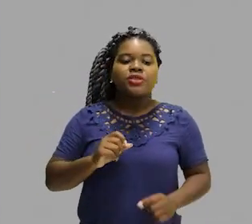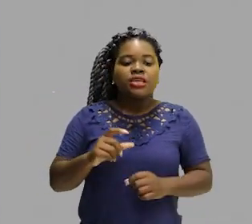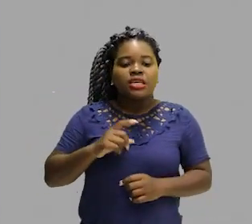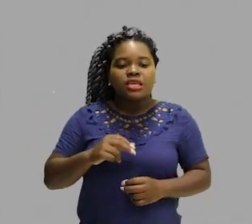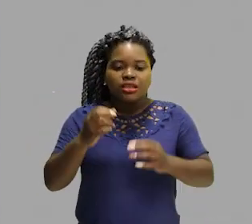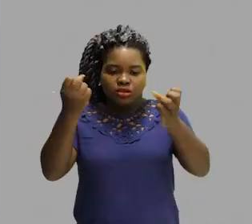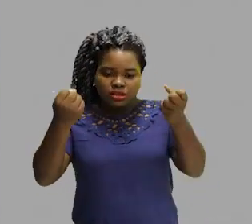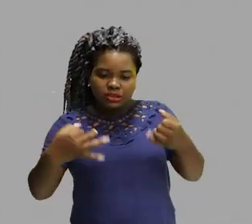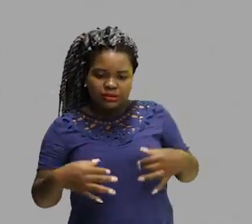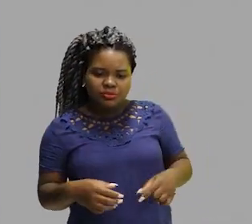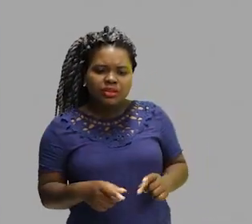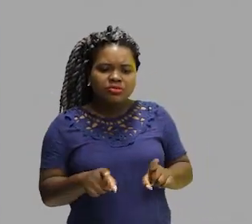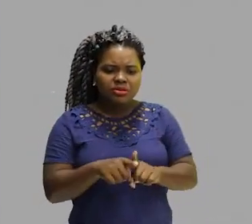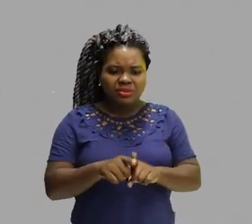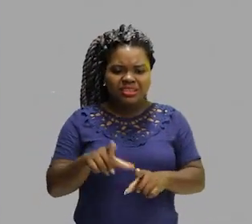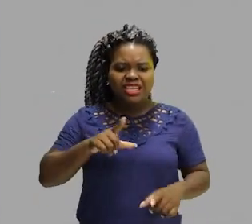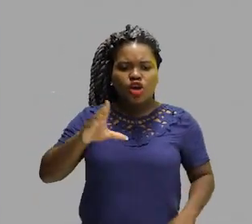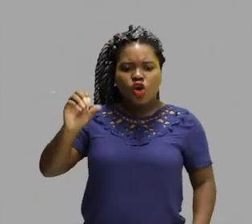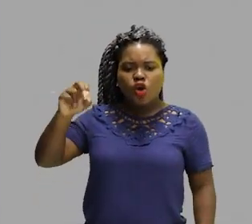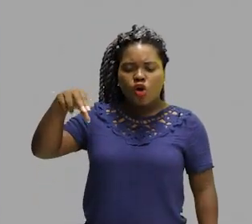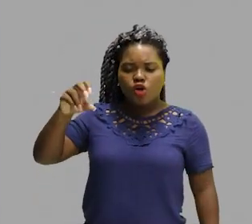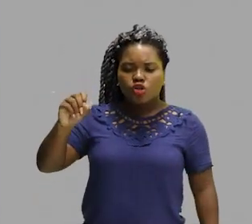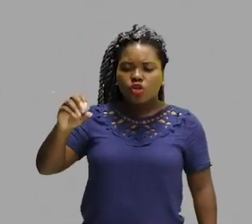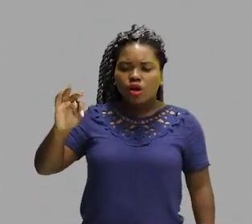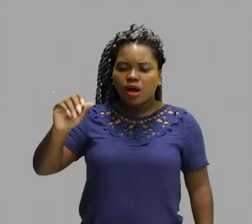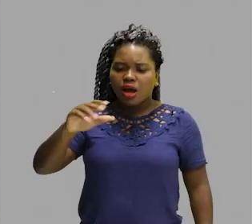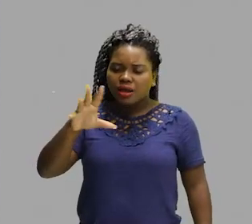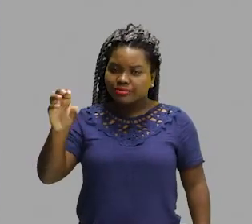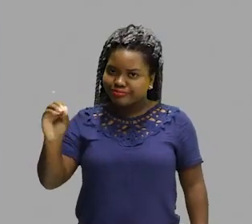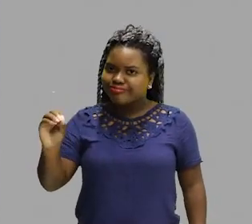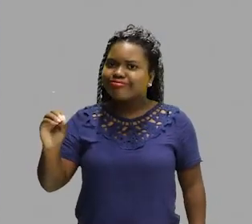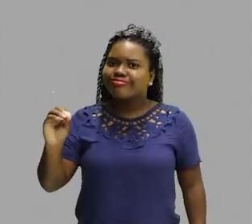palavra dentro de um contexto, às vezes com significado diferente